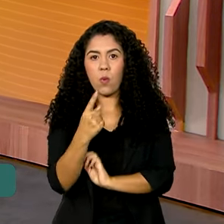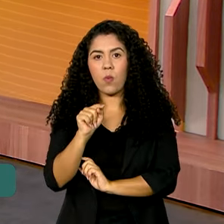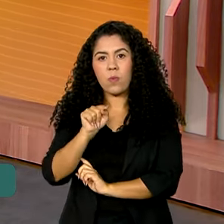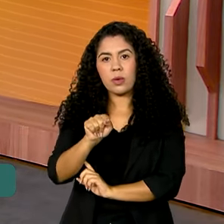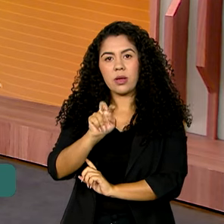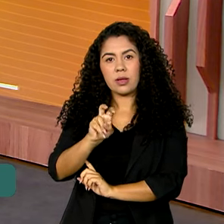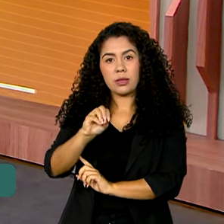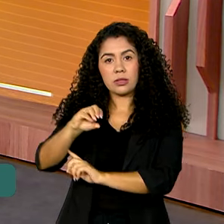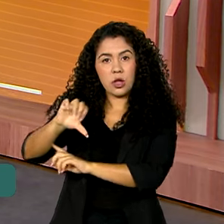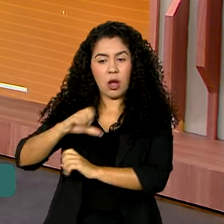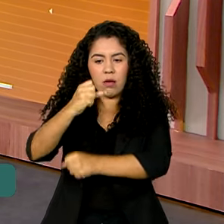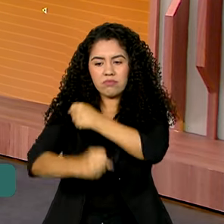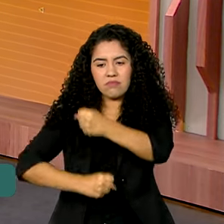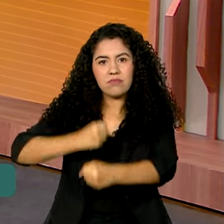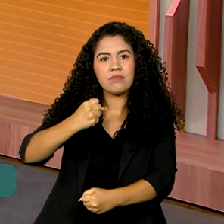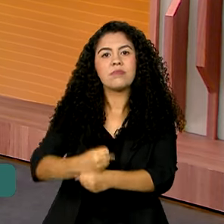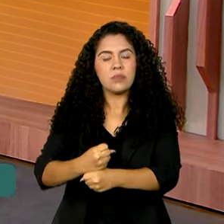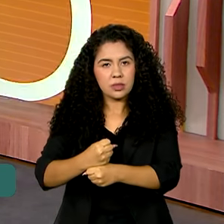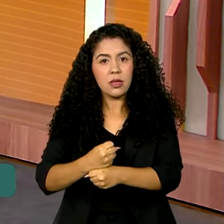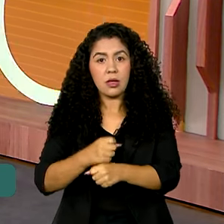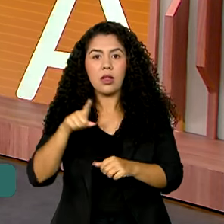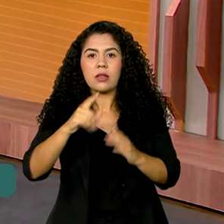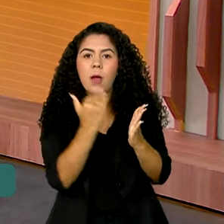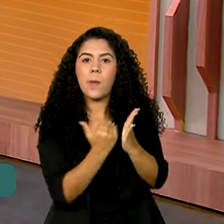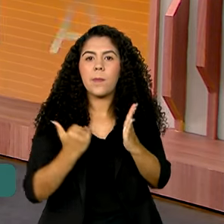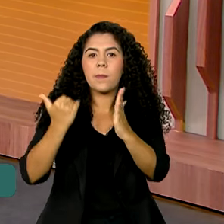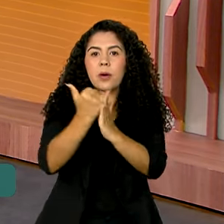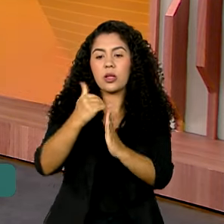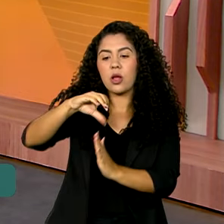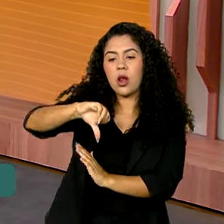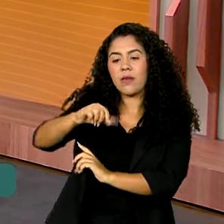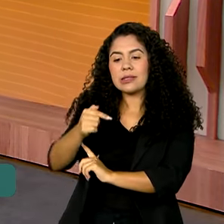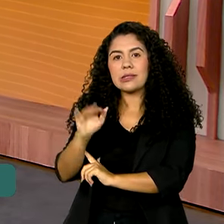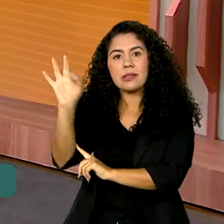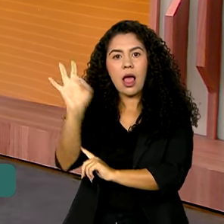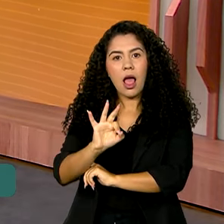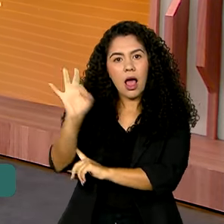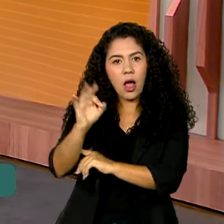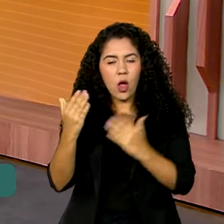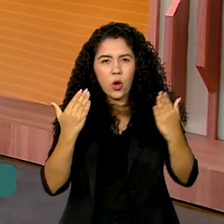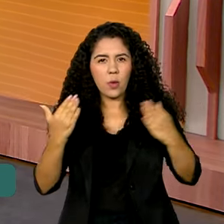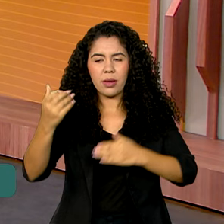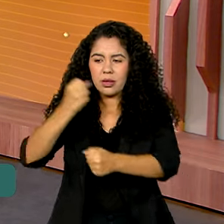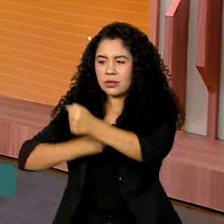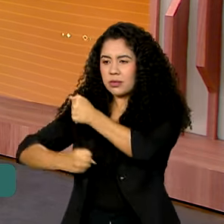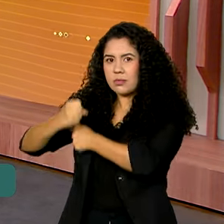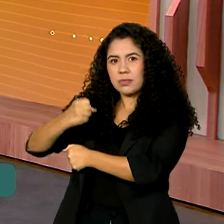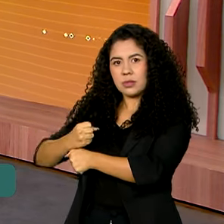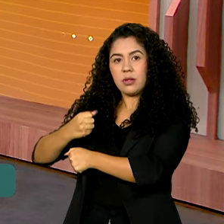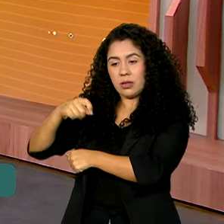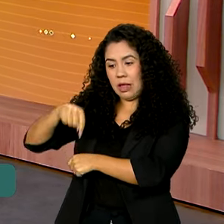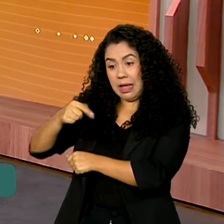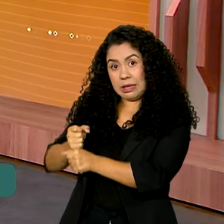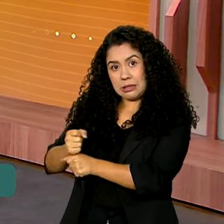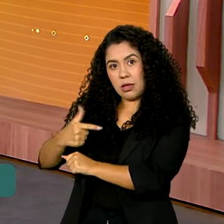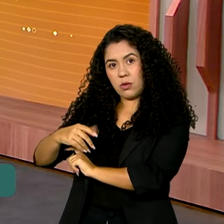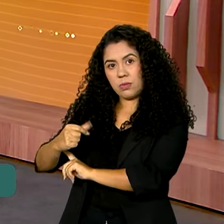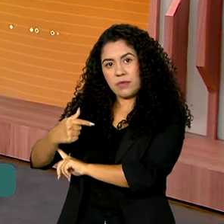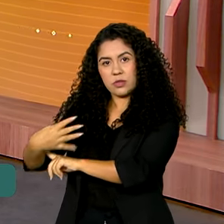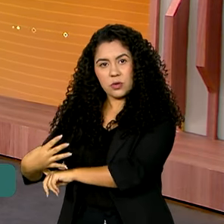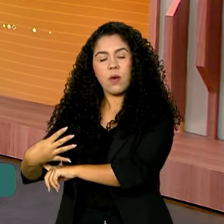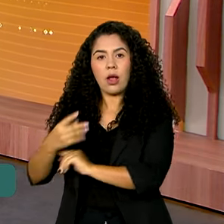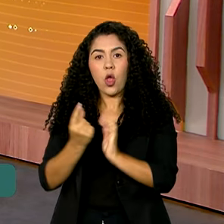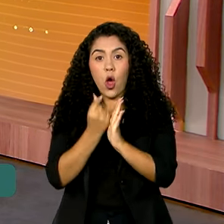2025. O valor representa um aumento de R$ 97,00 na comparação com 2024. O orçamento total